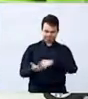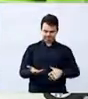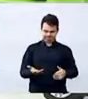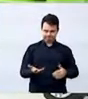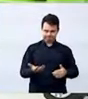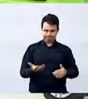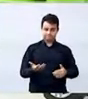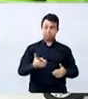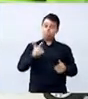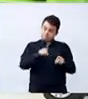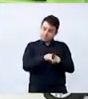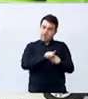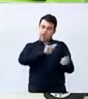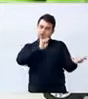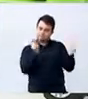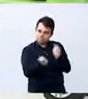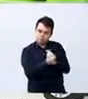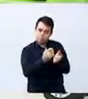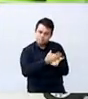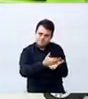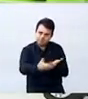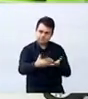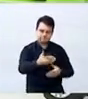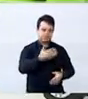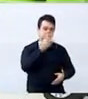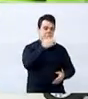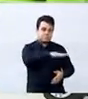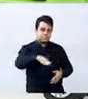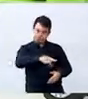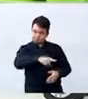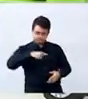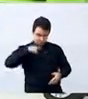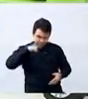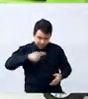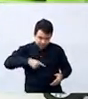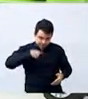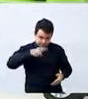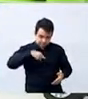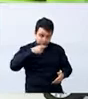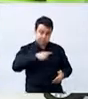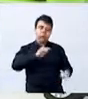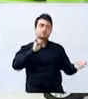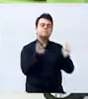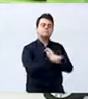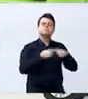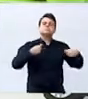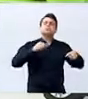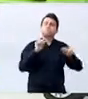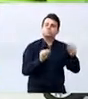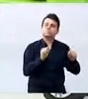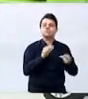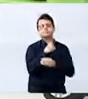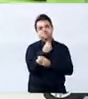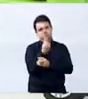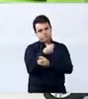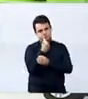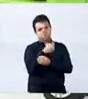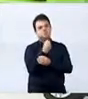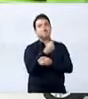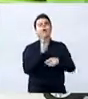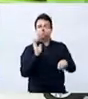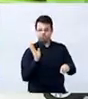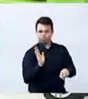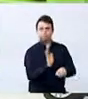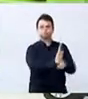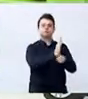E pensar as adaptações, né? Então a criança não conseguiu aquela habilidade, o que é necessário para adaptar? Né? Então a fisioterapia dentro da especialidade ela vai